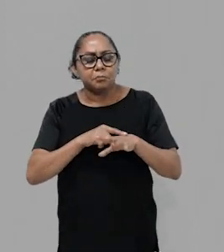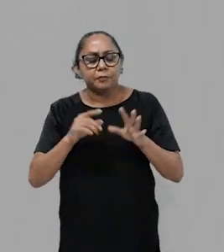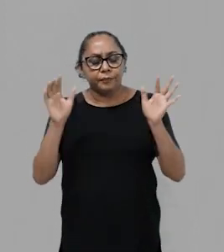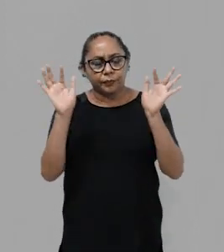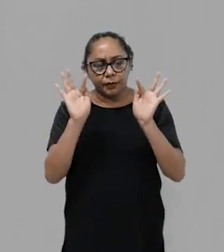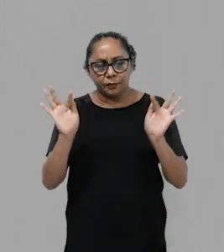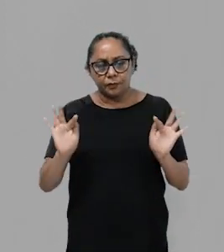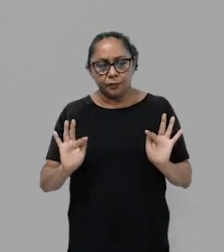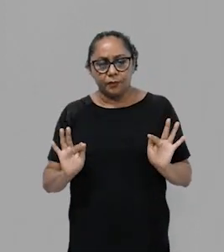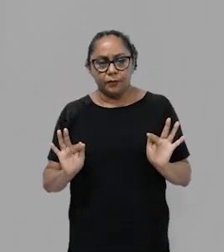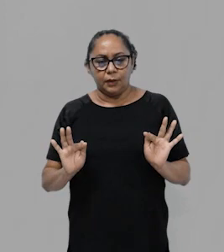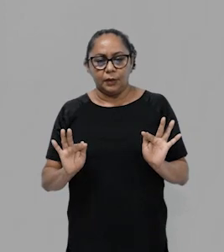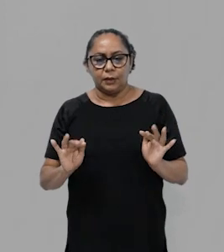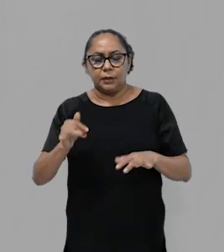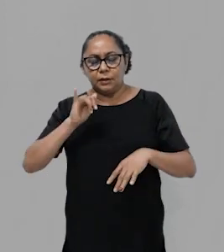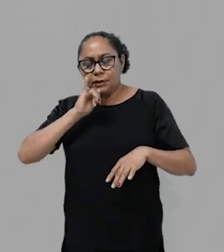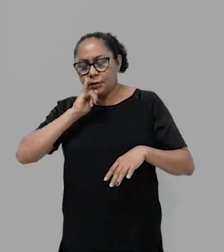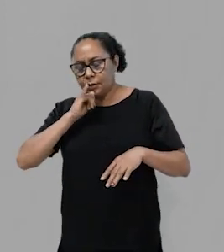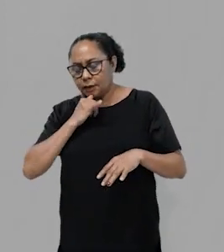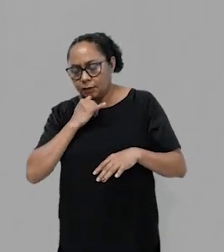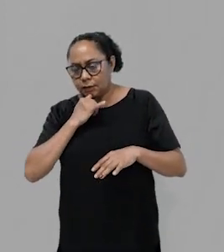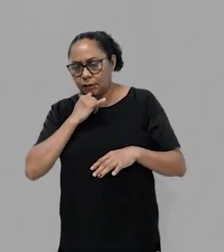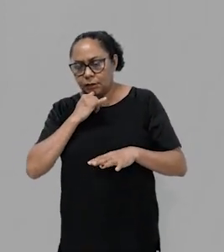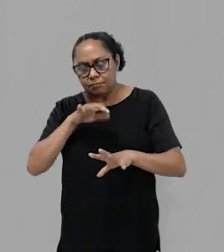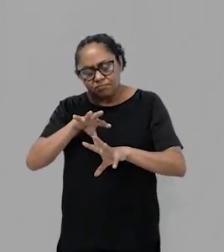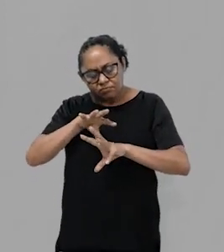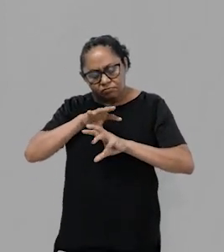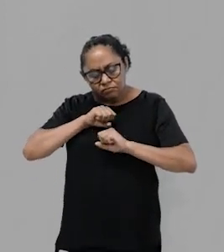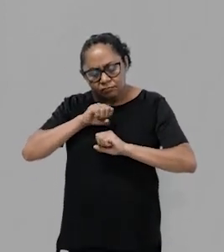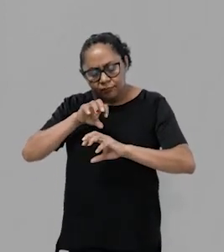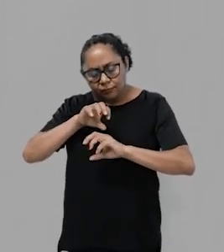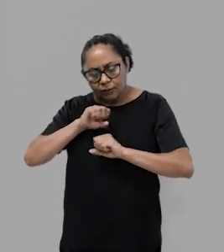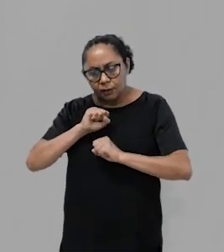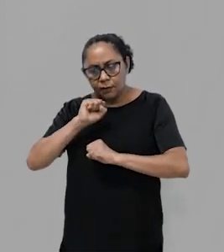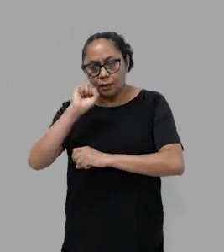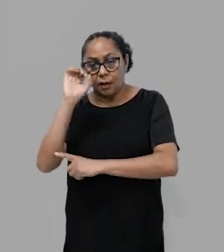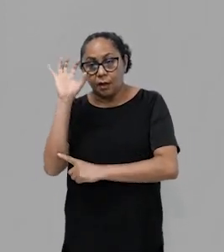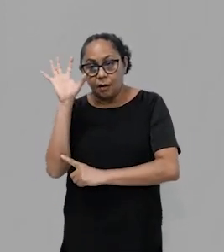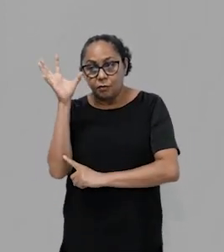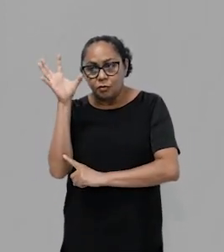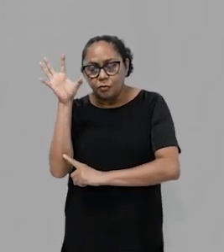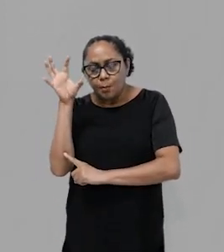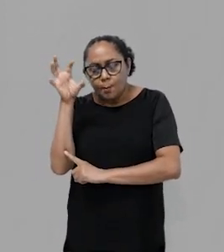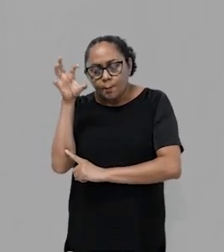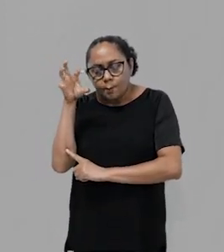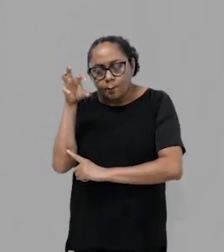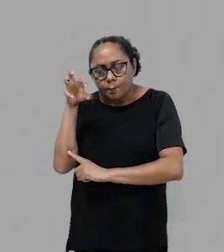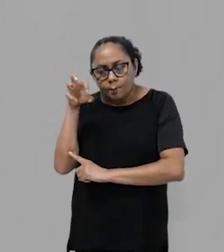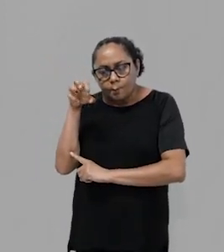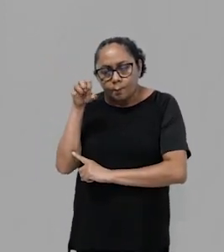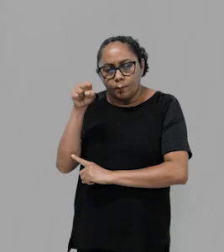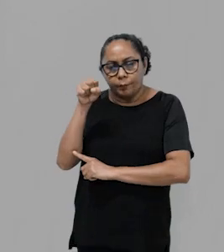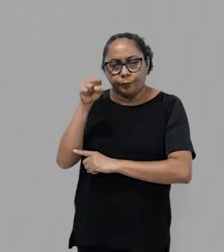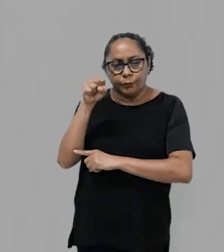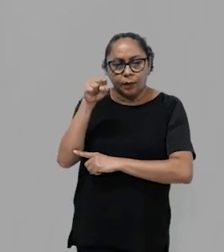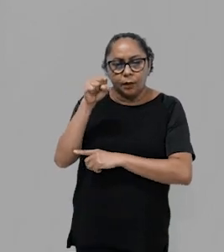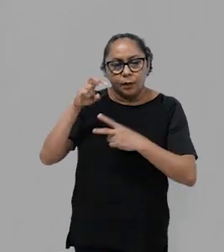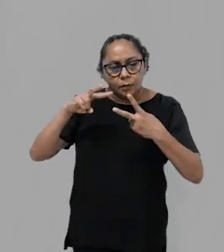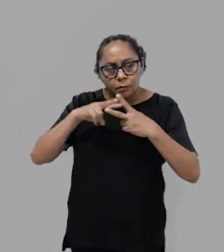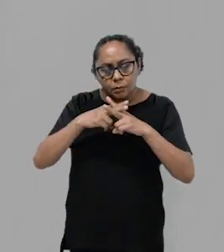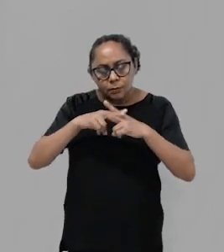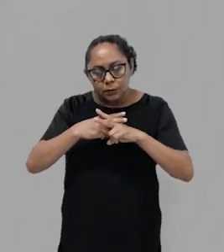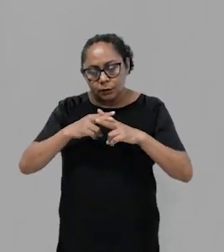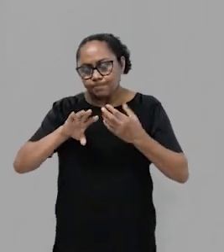medida que a tristeza ia acometendo ele, os girassóis iam morrendo, na obra, no caso. E aí, numa briga dessa, ele se afasta